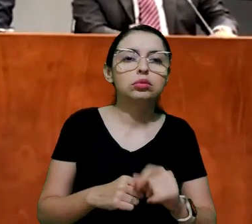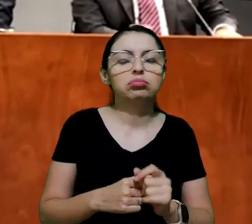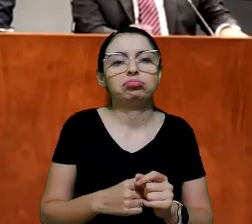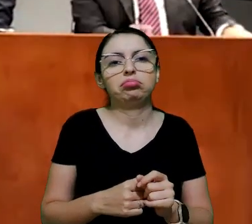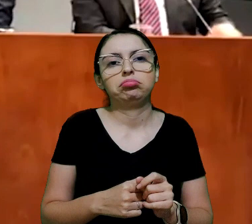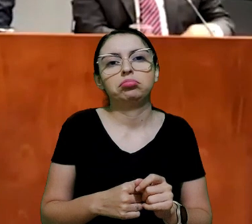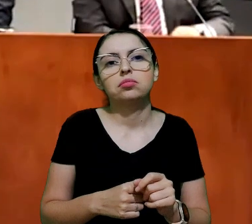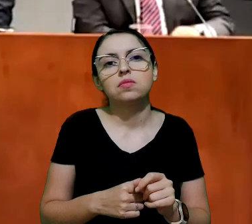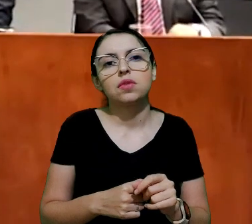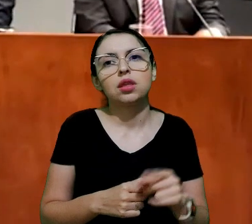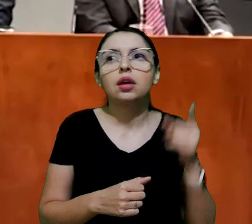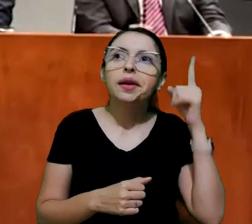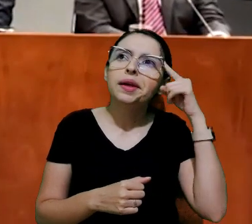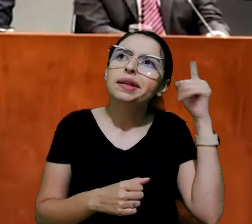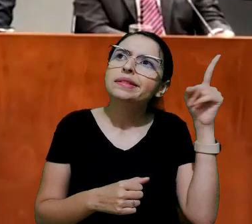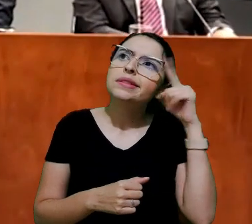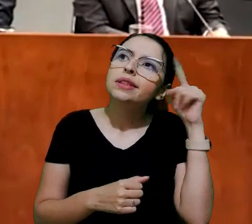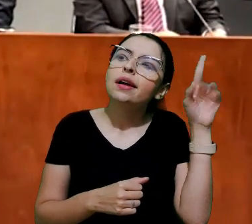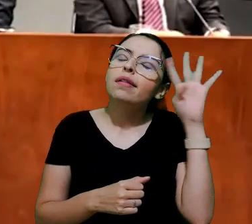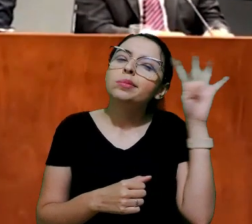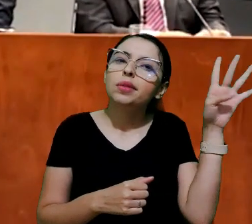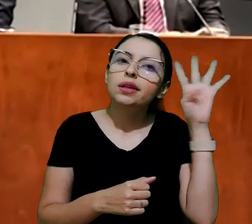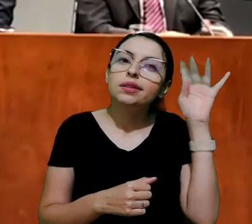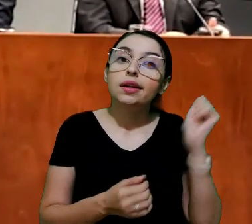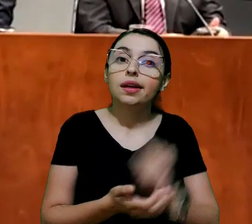outra matéria, Marilena,